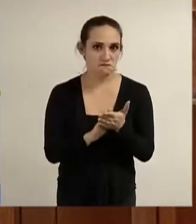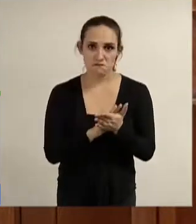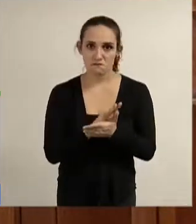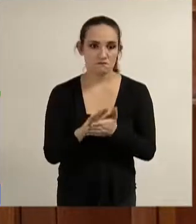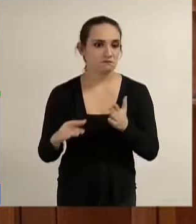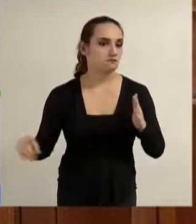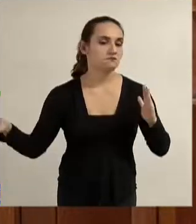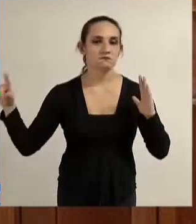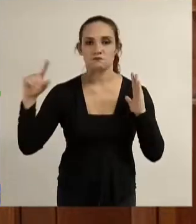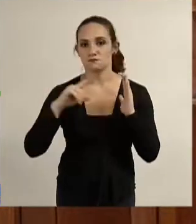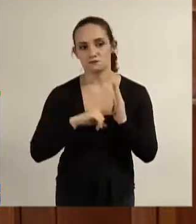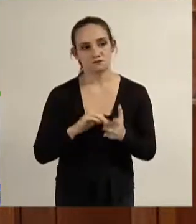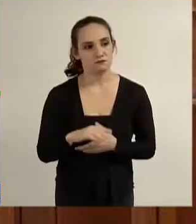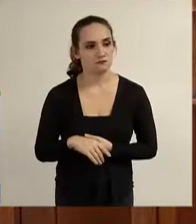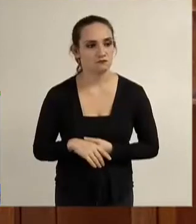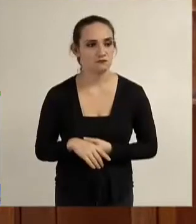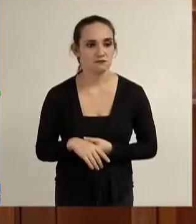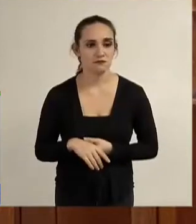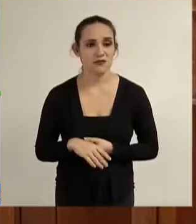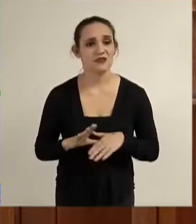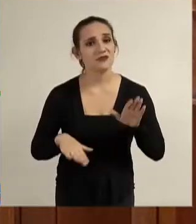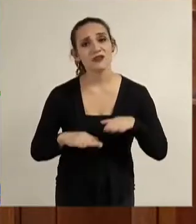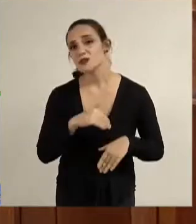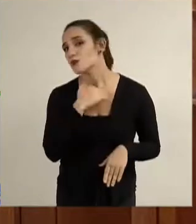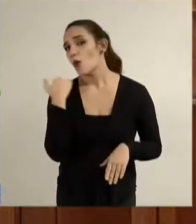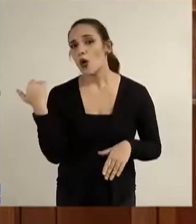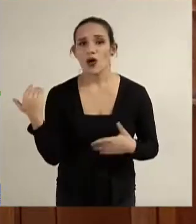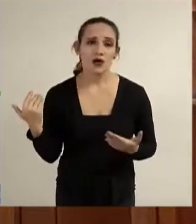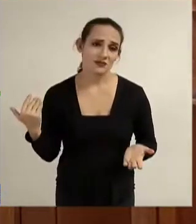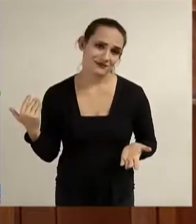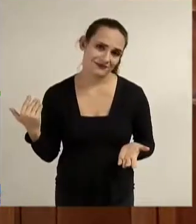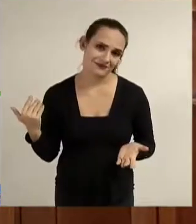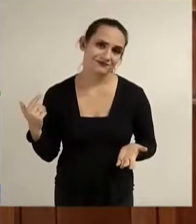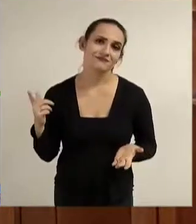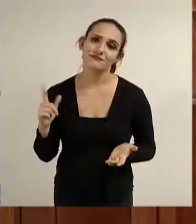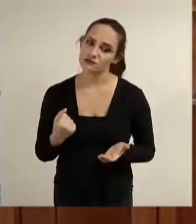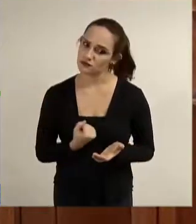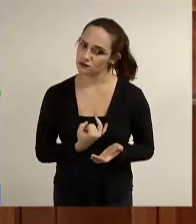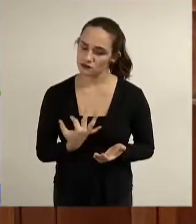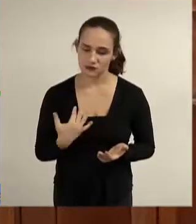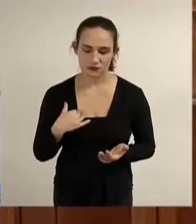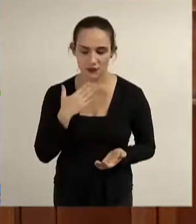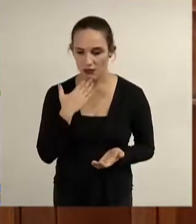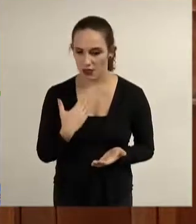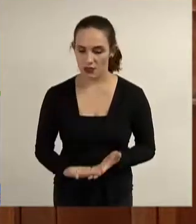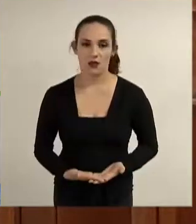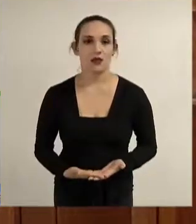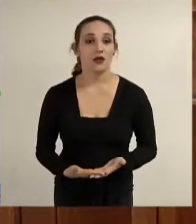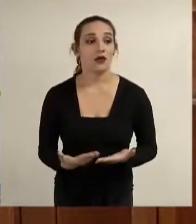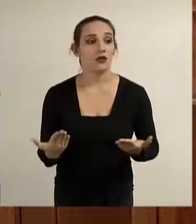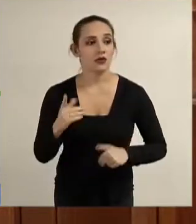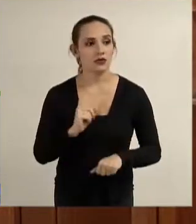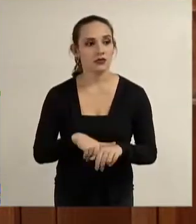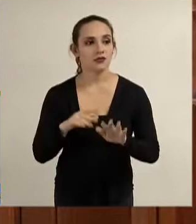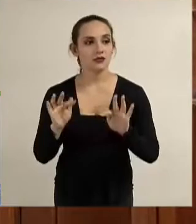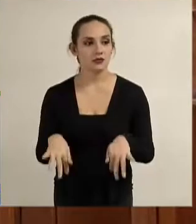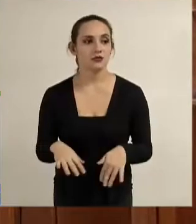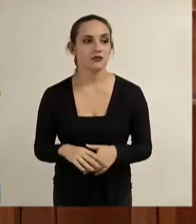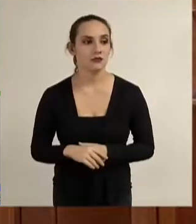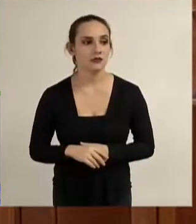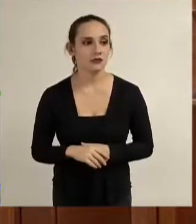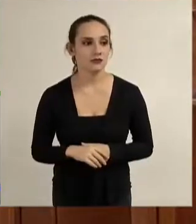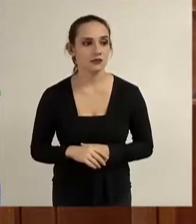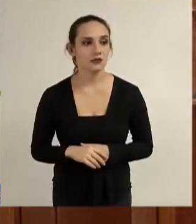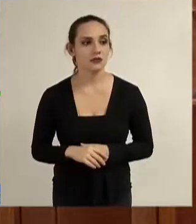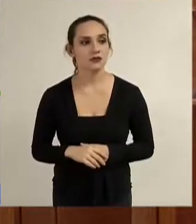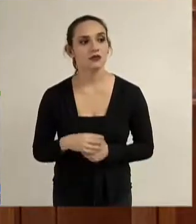milhares de mulheres que perdem as suas próprias vidas. Então, é um número assustador. E para finalizar, nos últimos